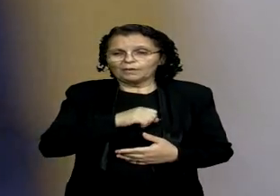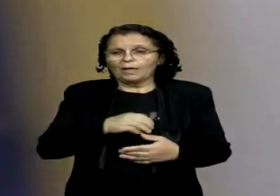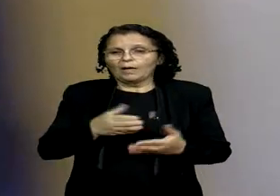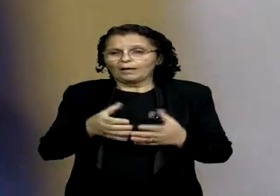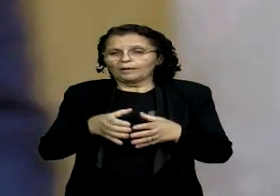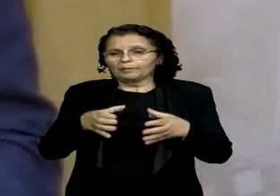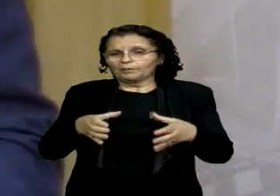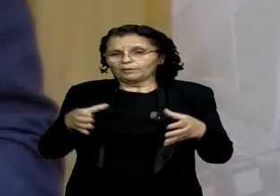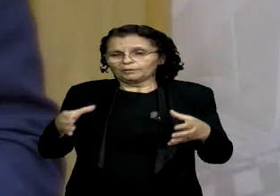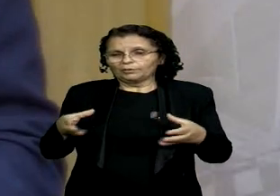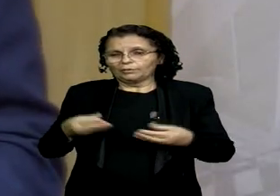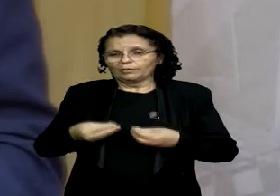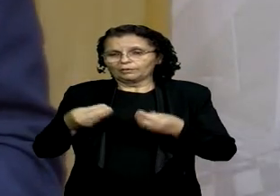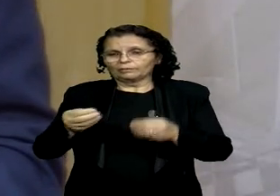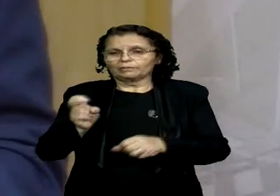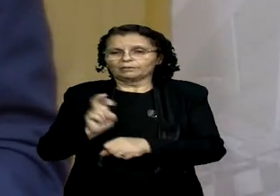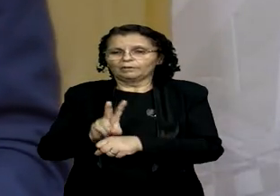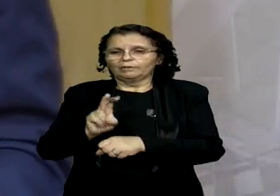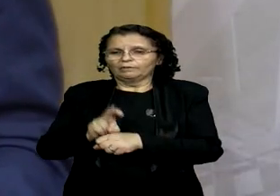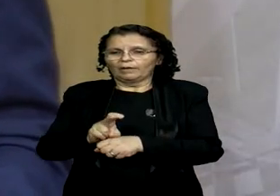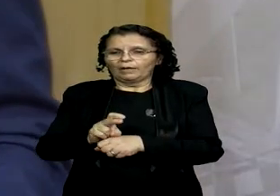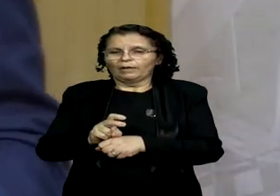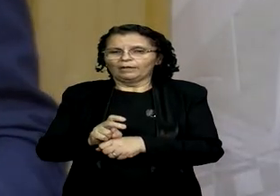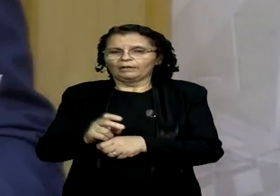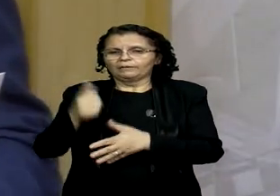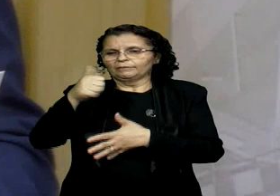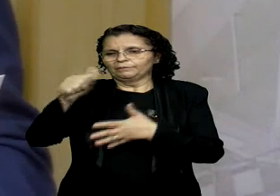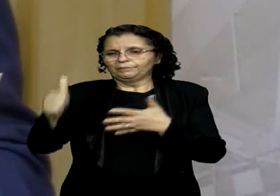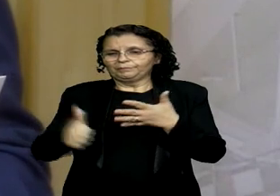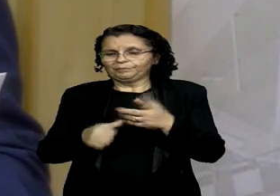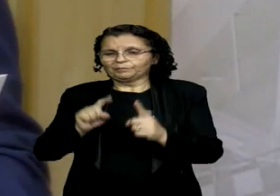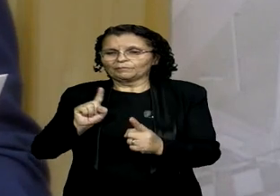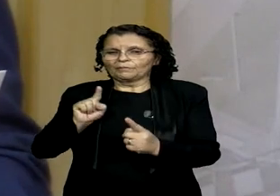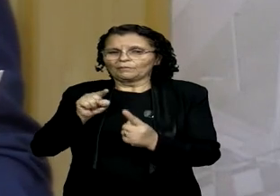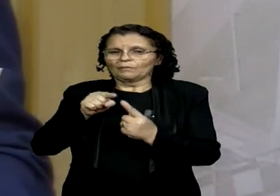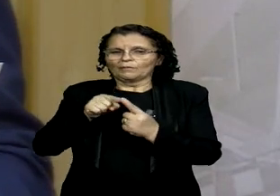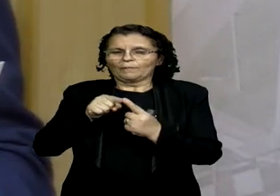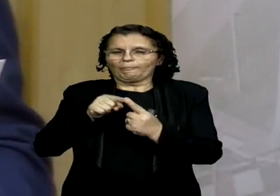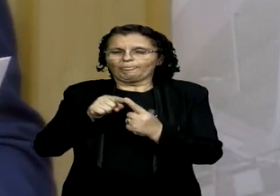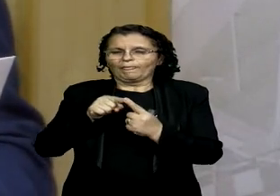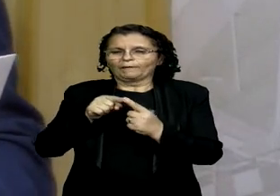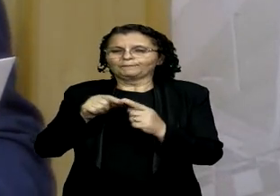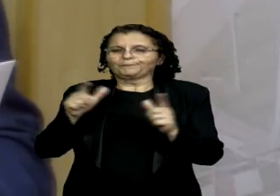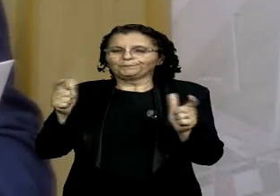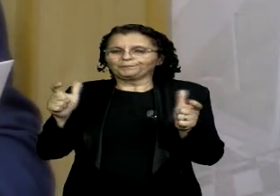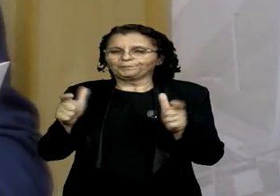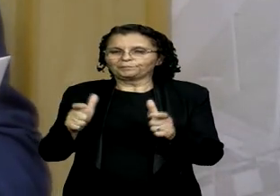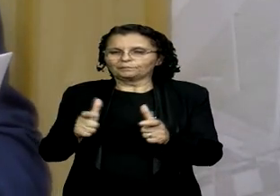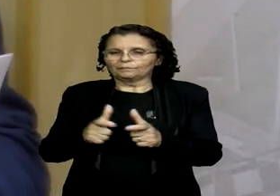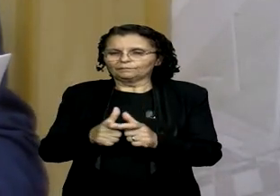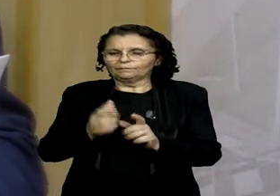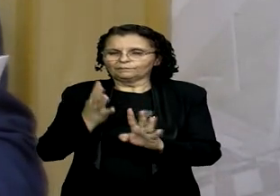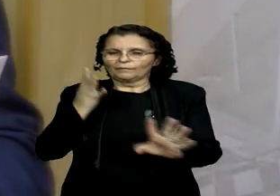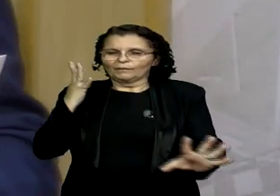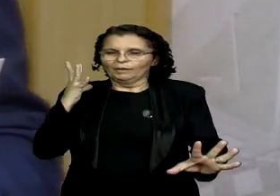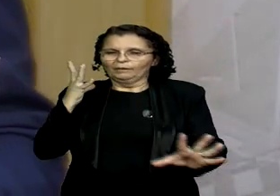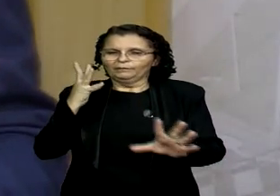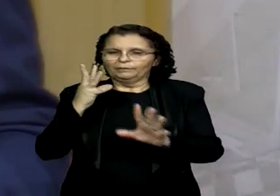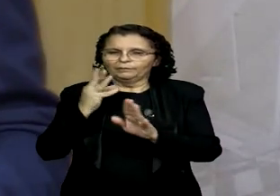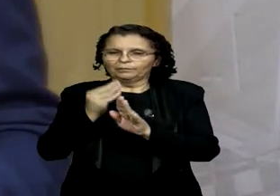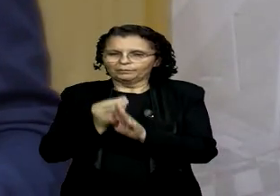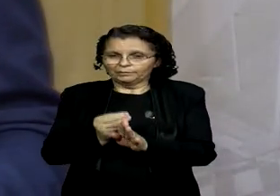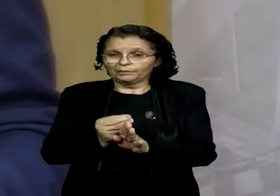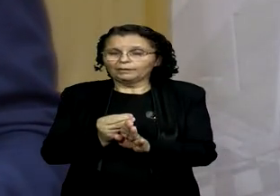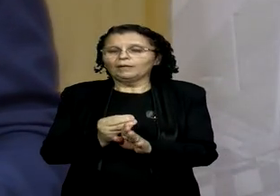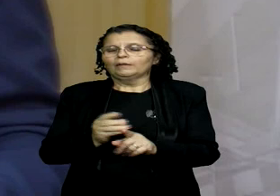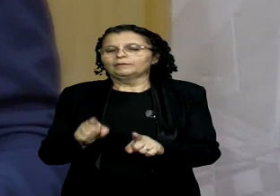ampliação de oferta de vagas tem como objetivo reduzir a fila de espera